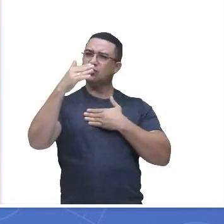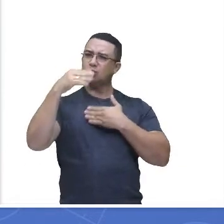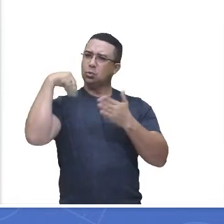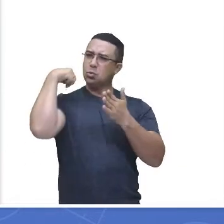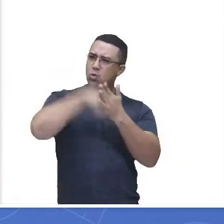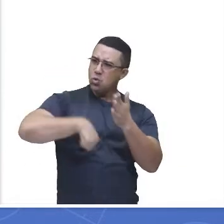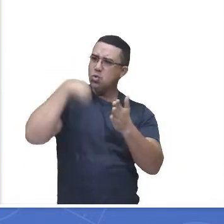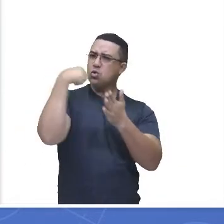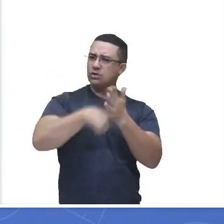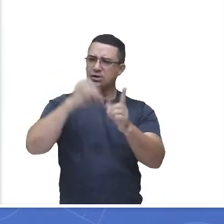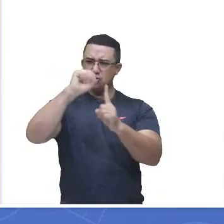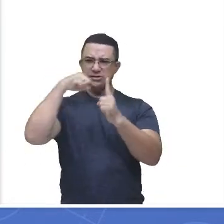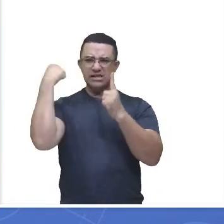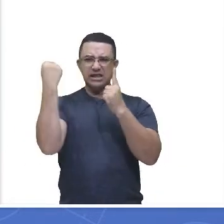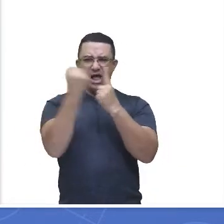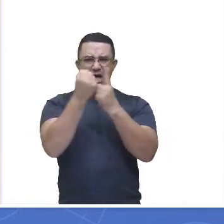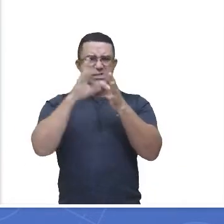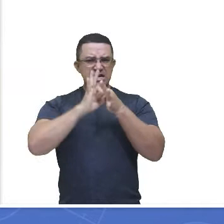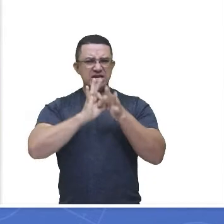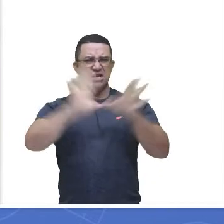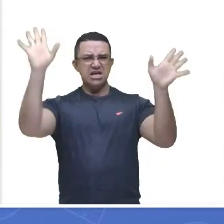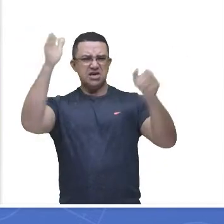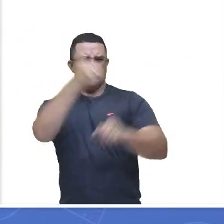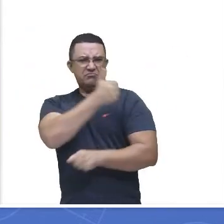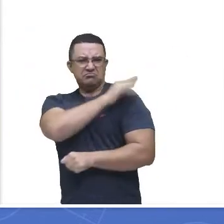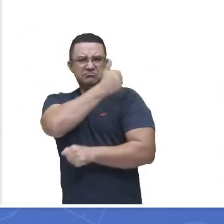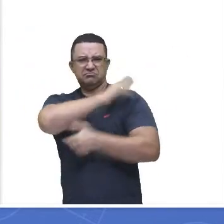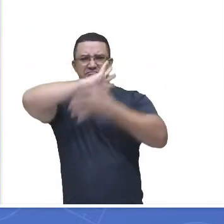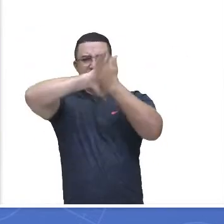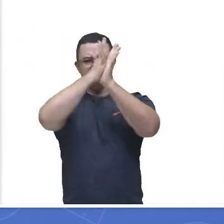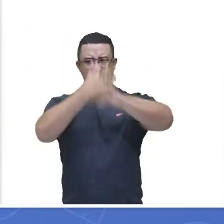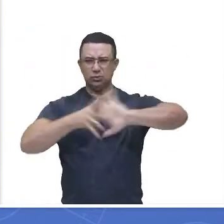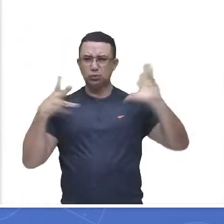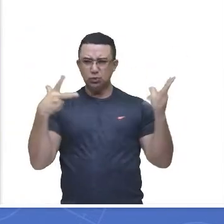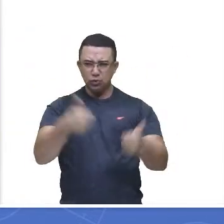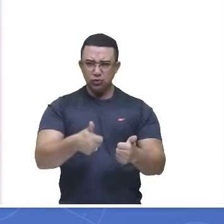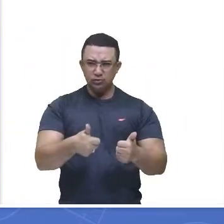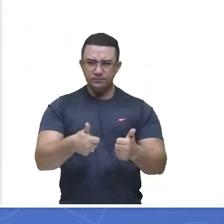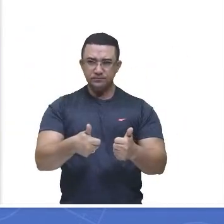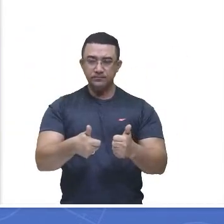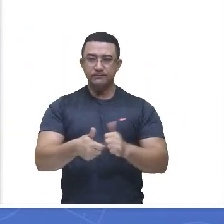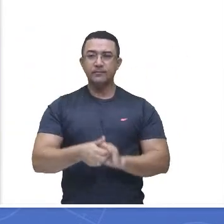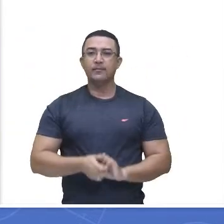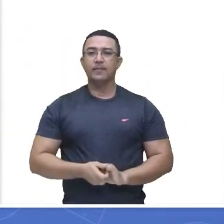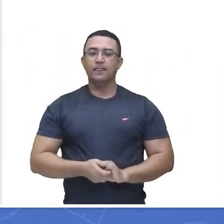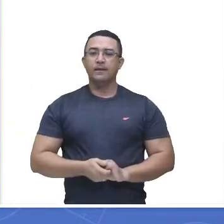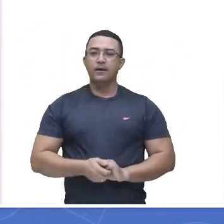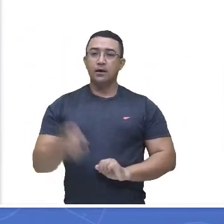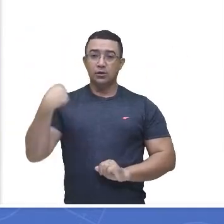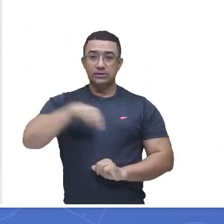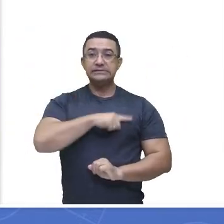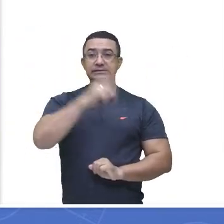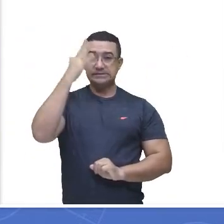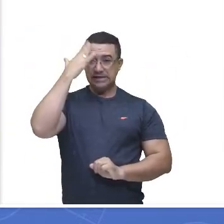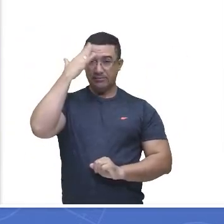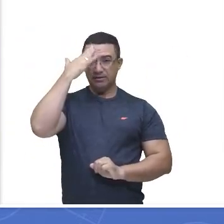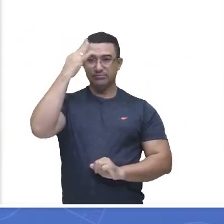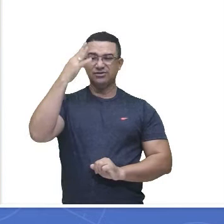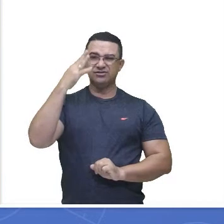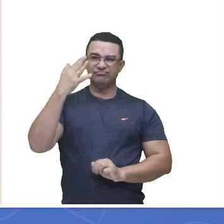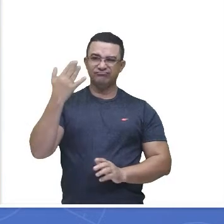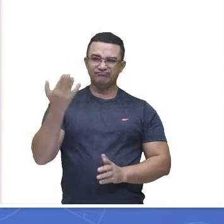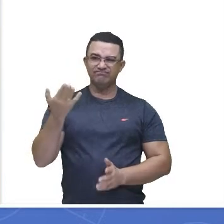uma sociedade livre de toda forma de opressão, tá certo? Então, a gente sabe que, infelizmente,